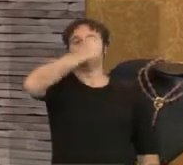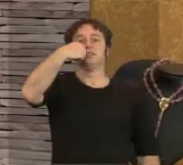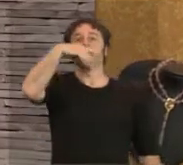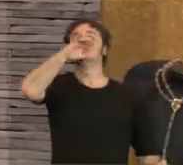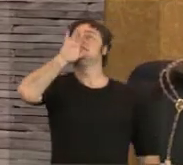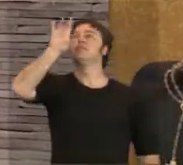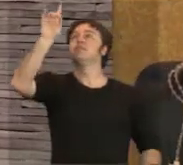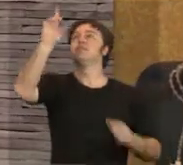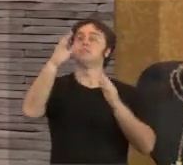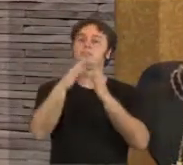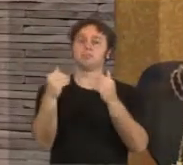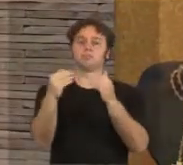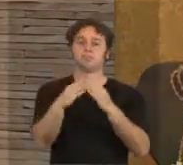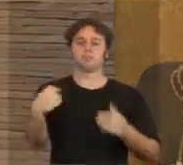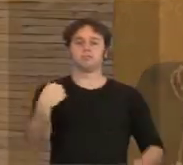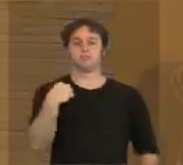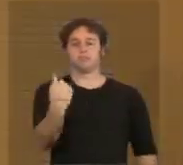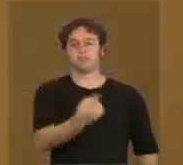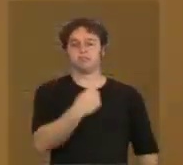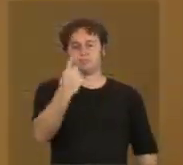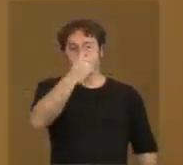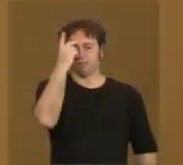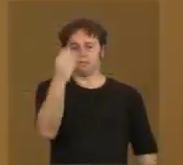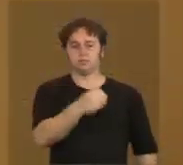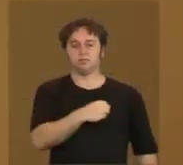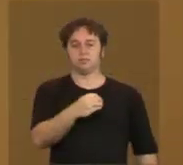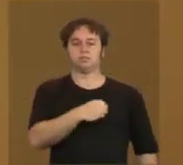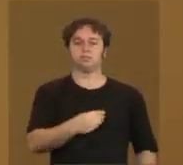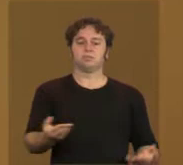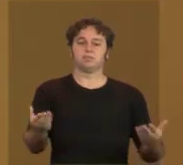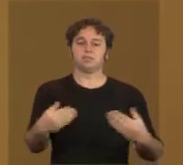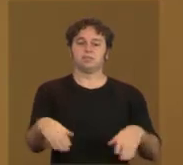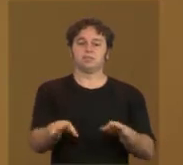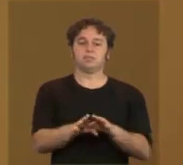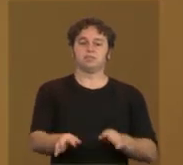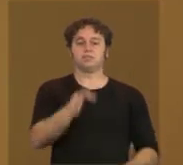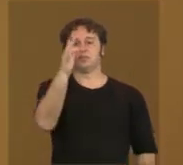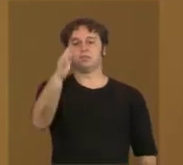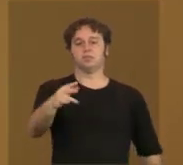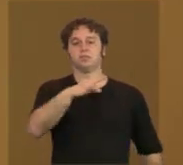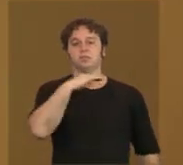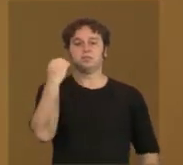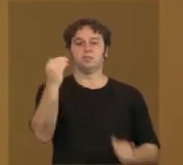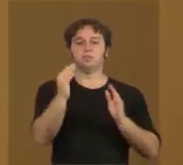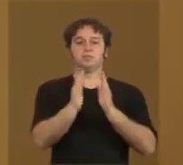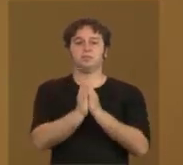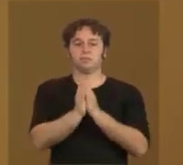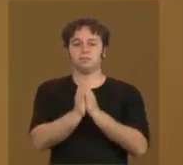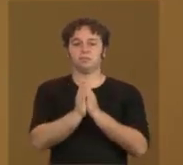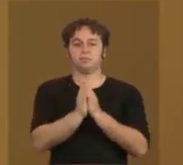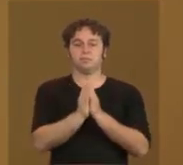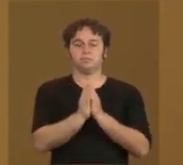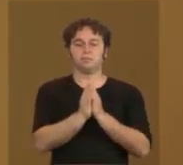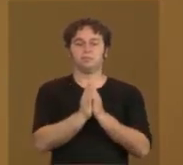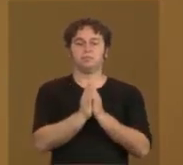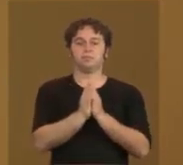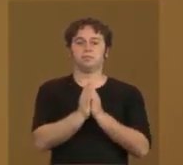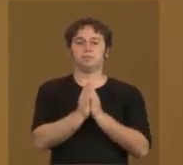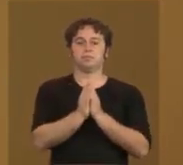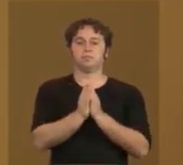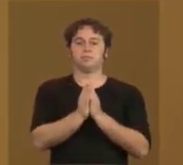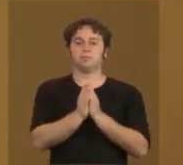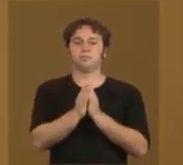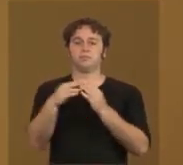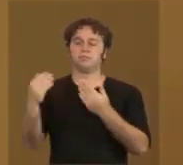ventre, Jesus. Santa Maria, Mãe de Deus, rogai por nós, pecadores, agora e na hora de nossa